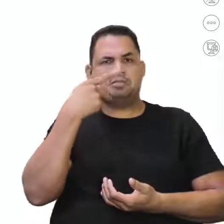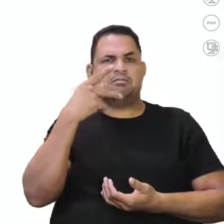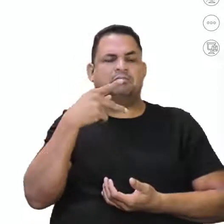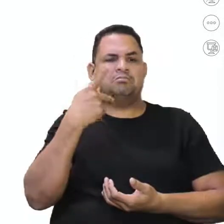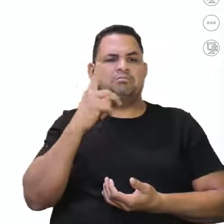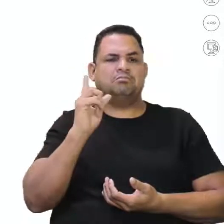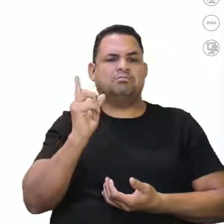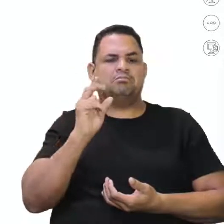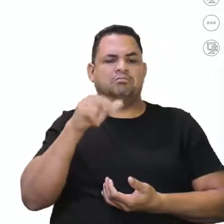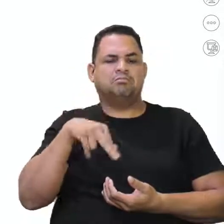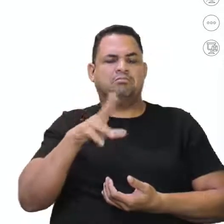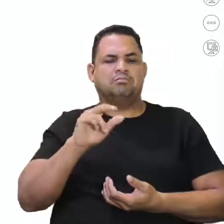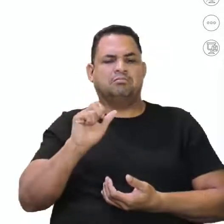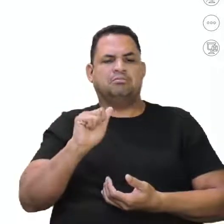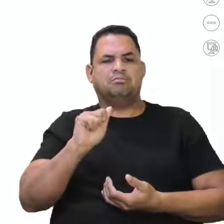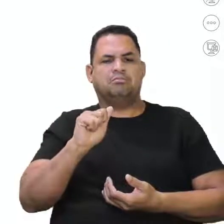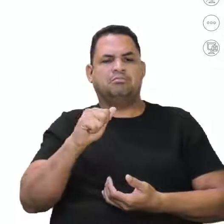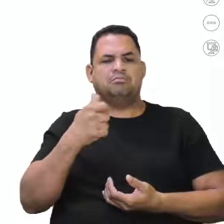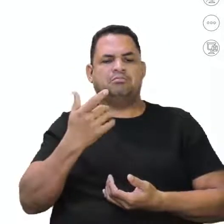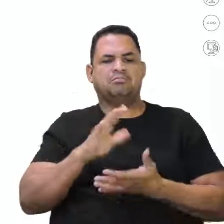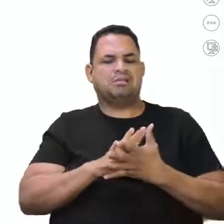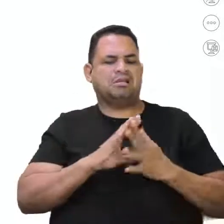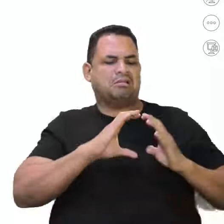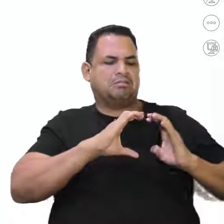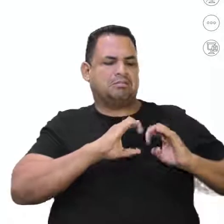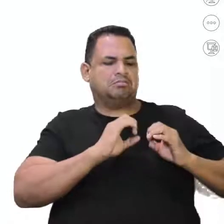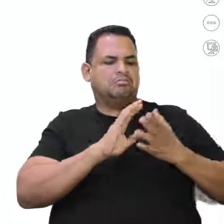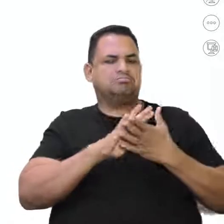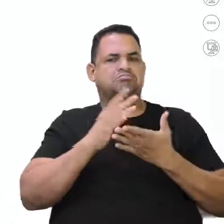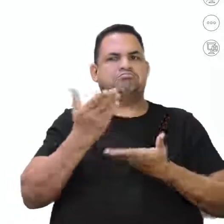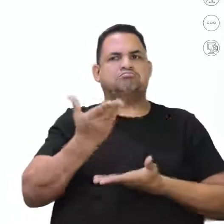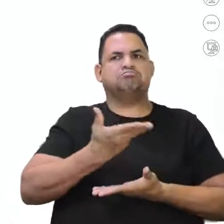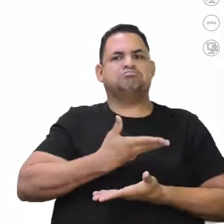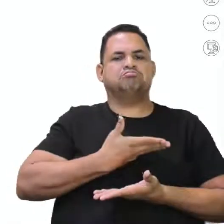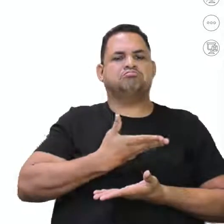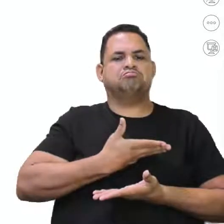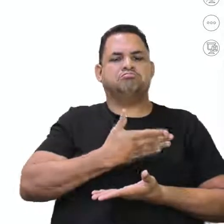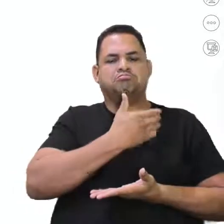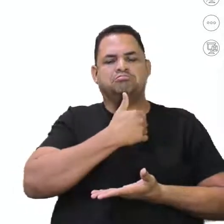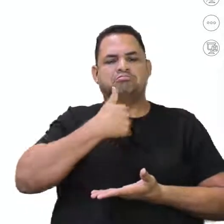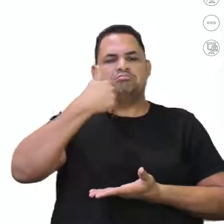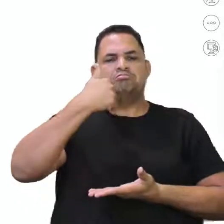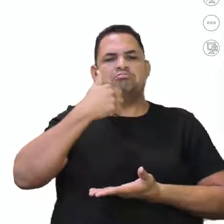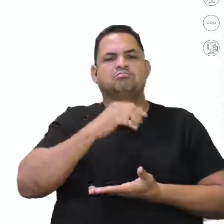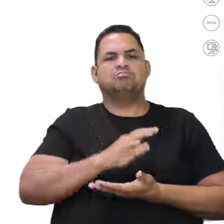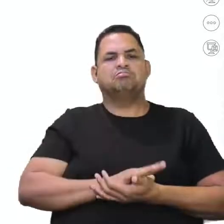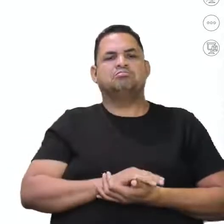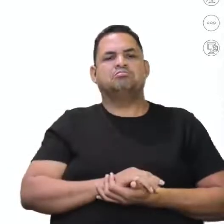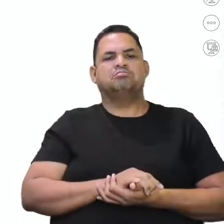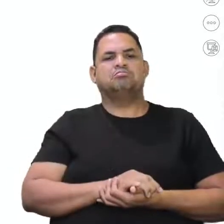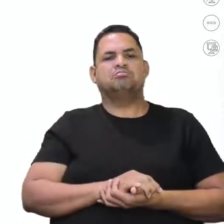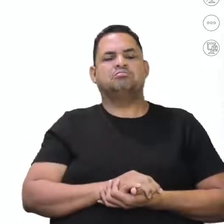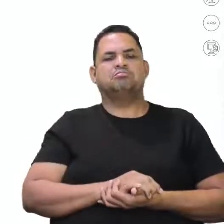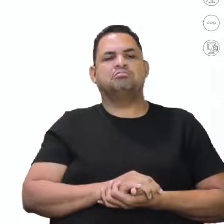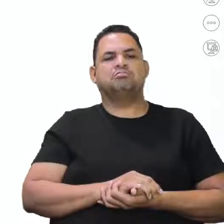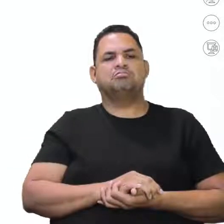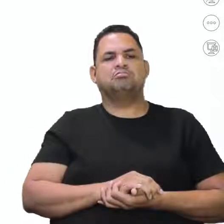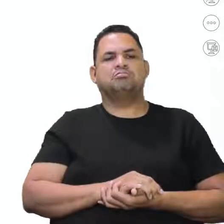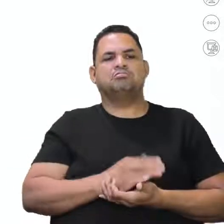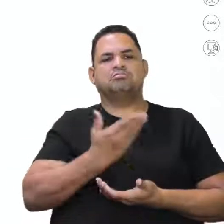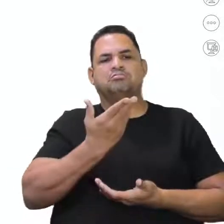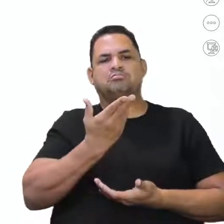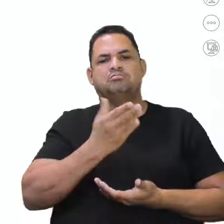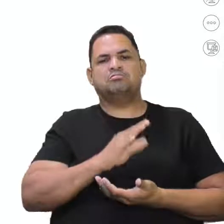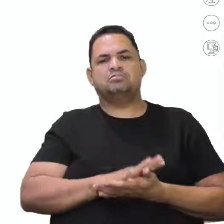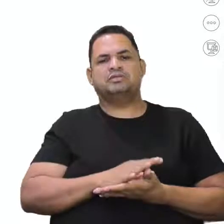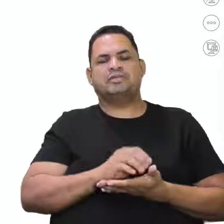dizem, nunca se apaixone pelo seu melhor amigo. Aí aqui você vai colocar esse seu